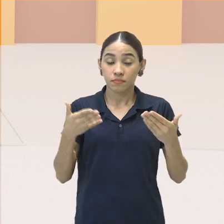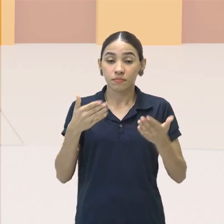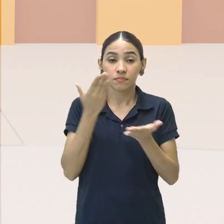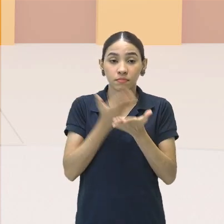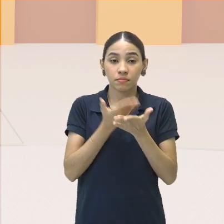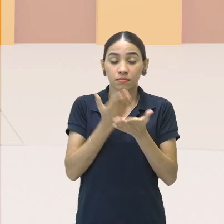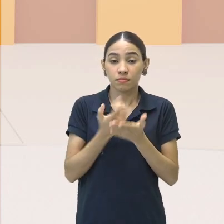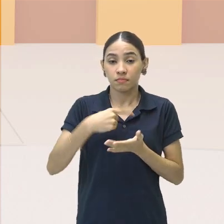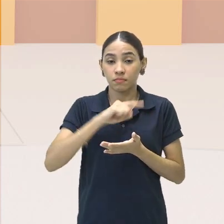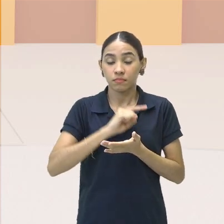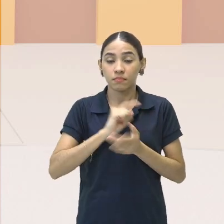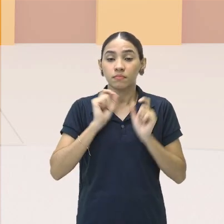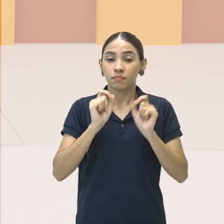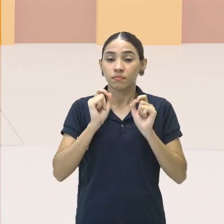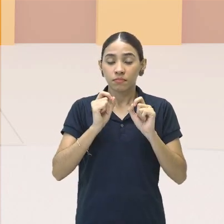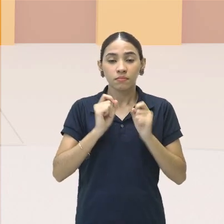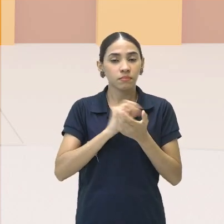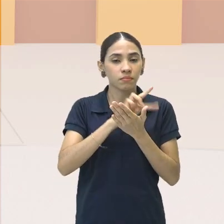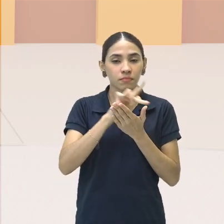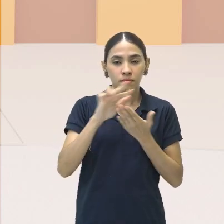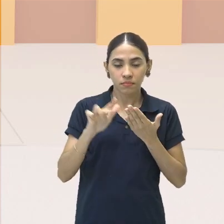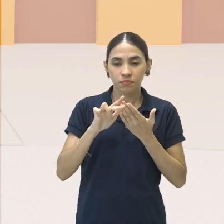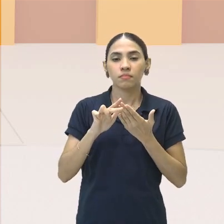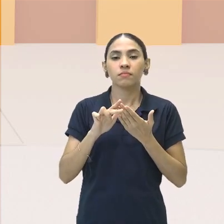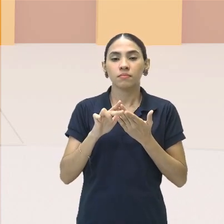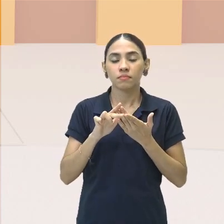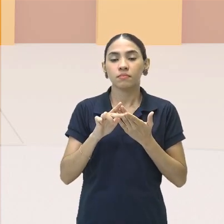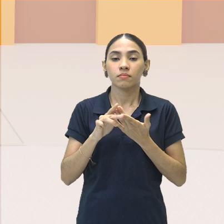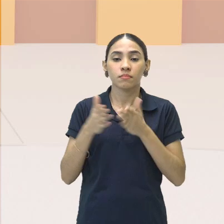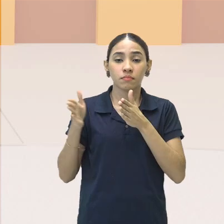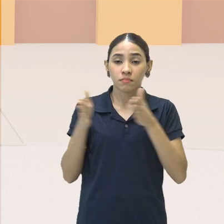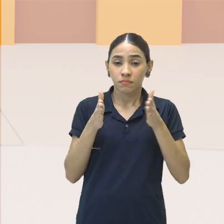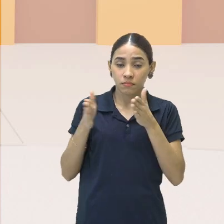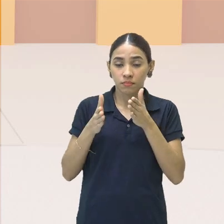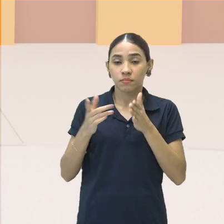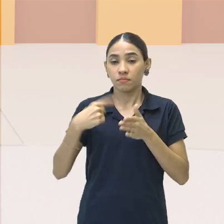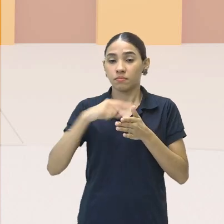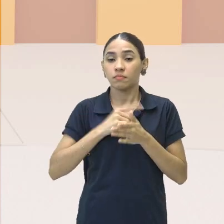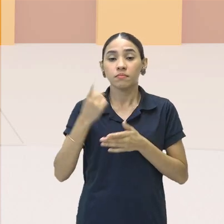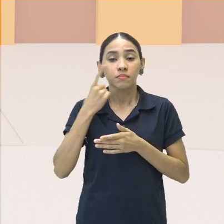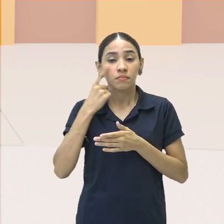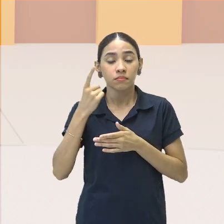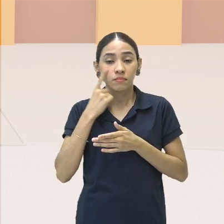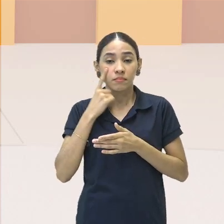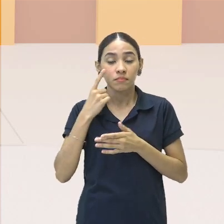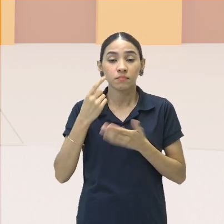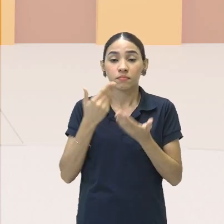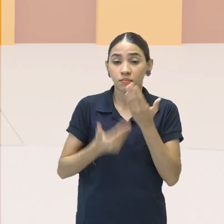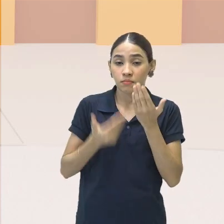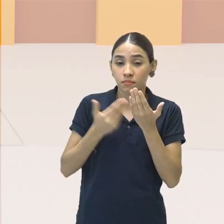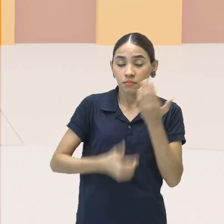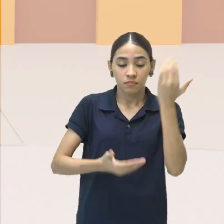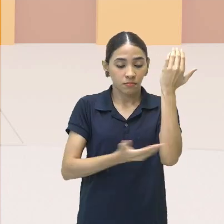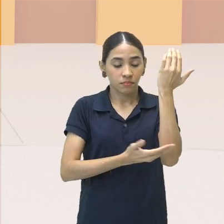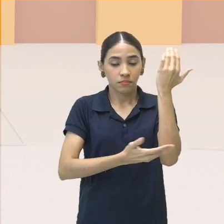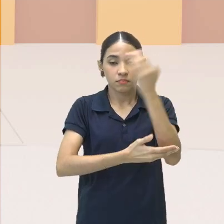aula nós vimos, né, vários momentos em que nós presenciamos a degradação ambiental. E